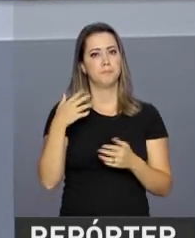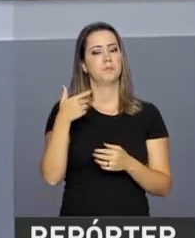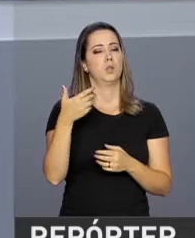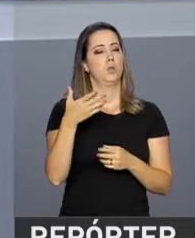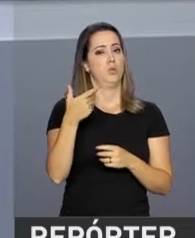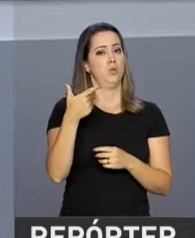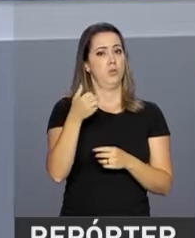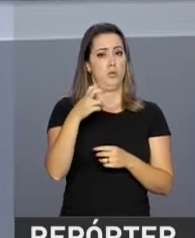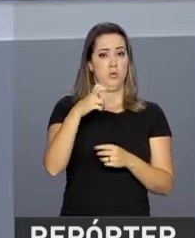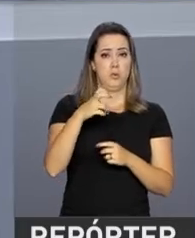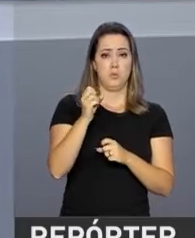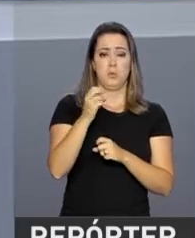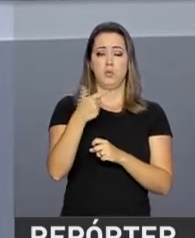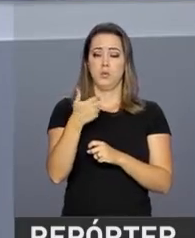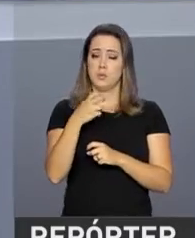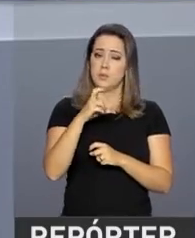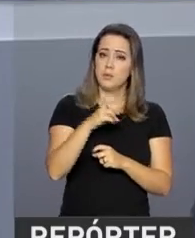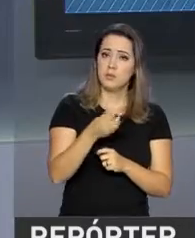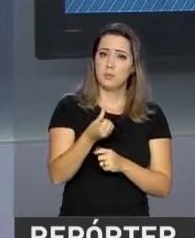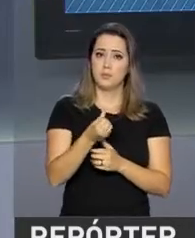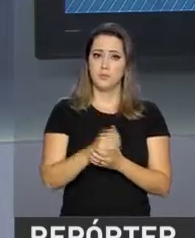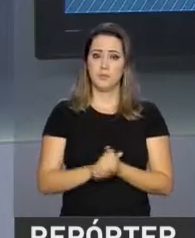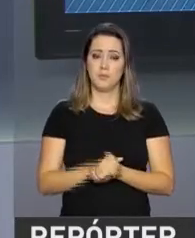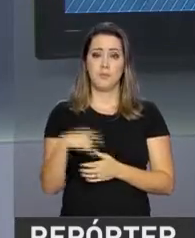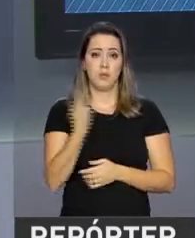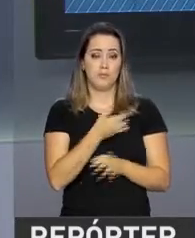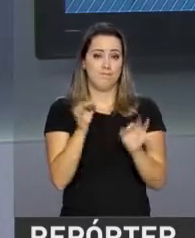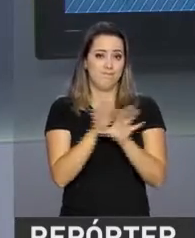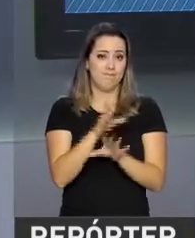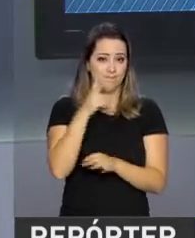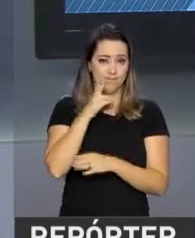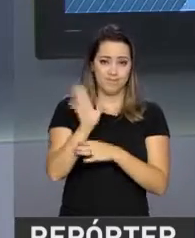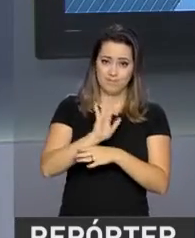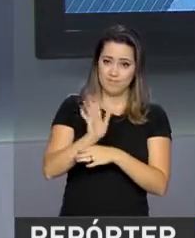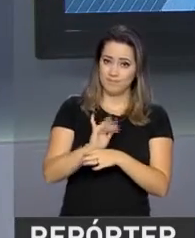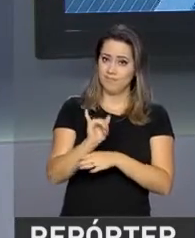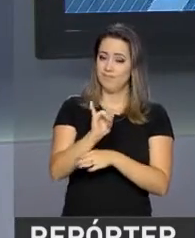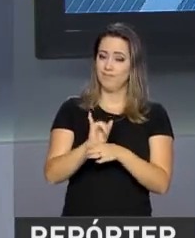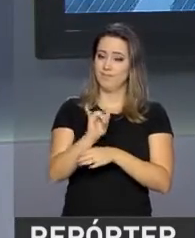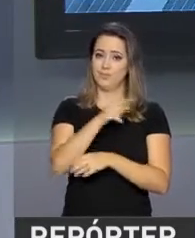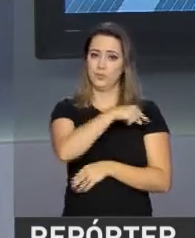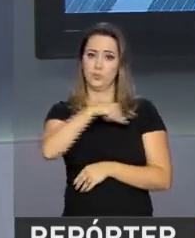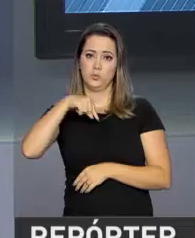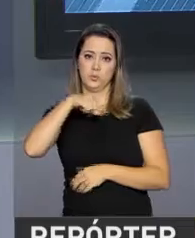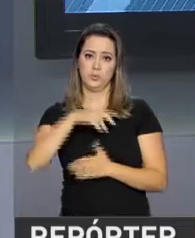2015 e 2016. E nós ficamos por aqui. Você pode rever as